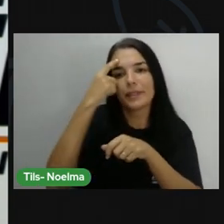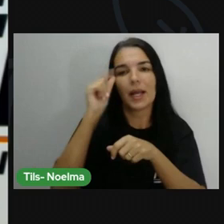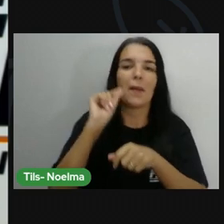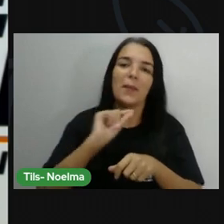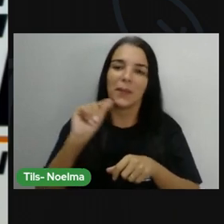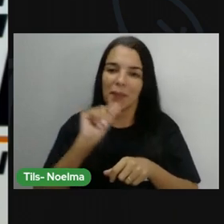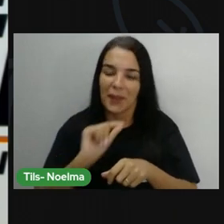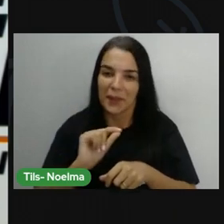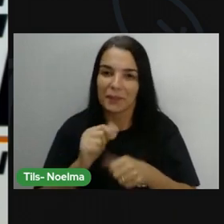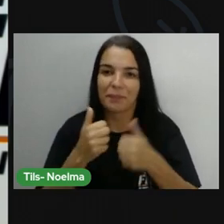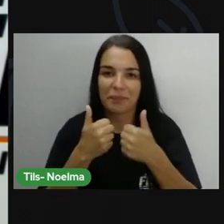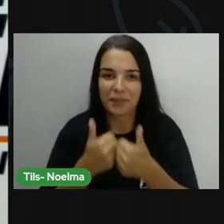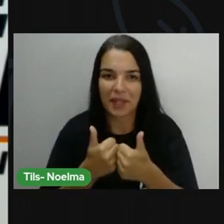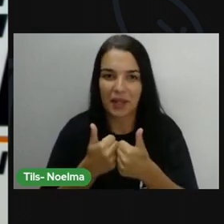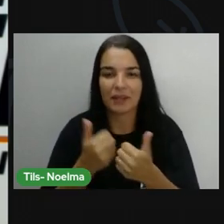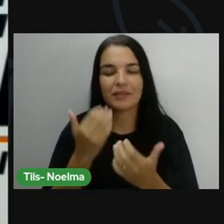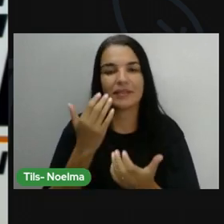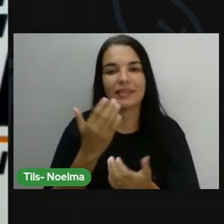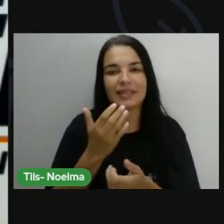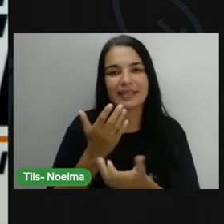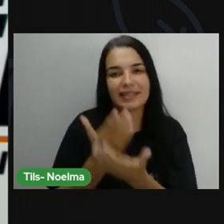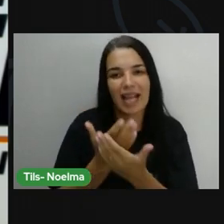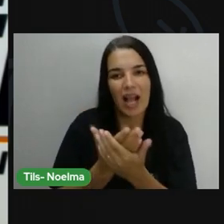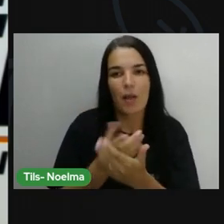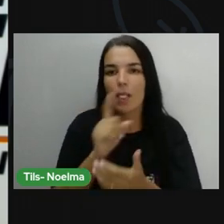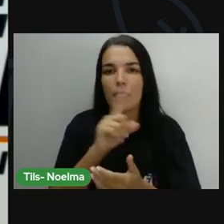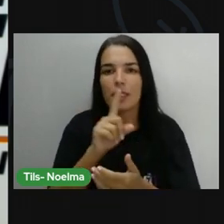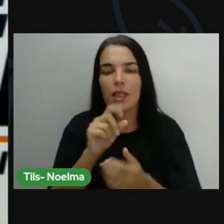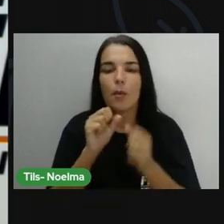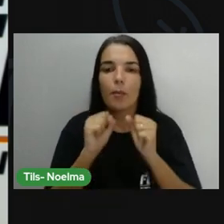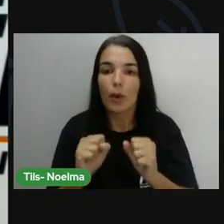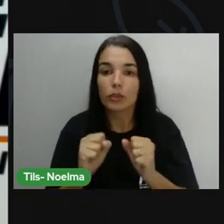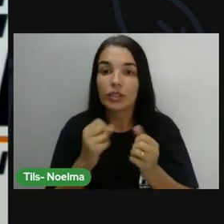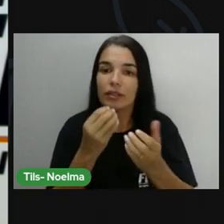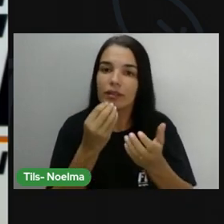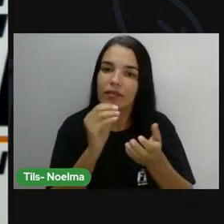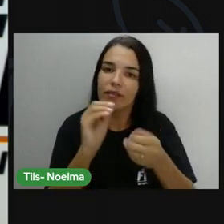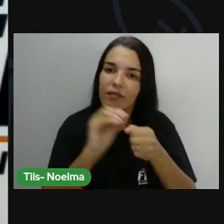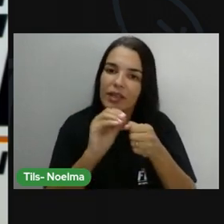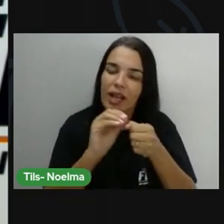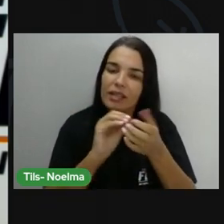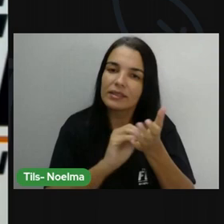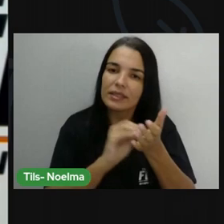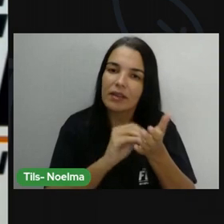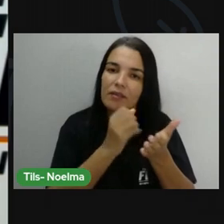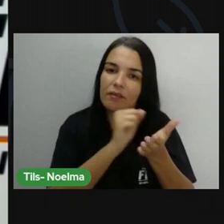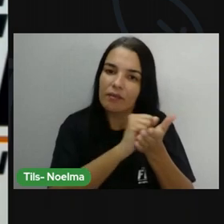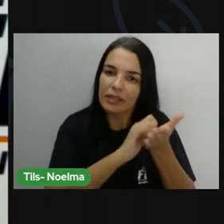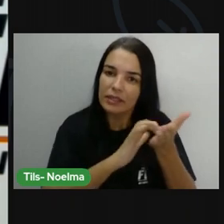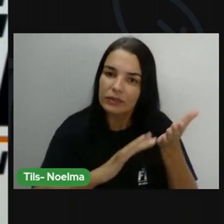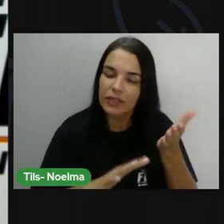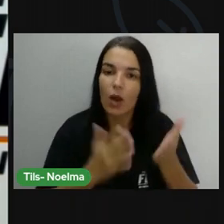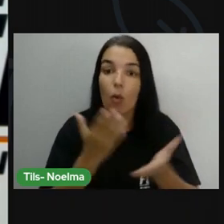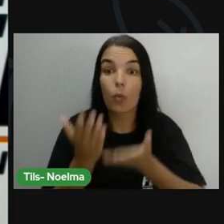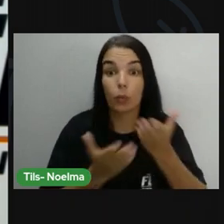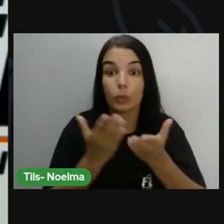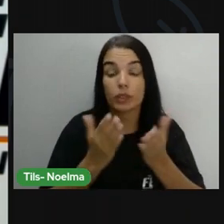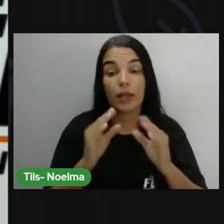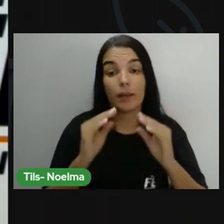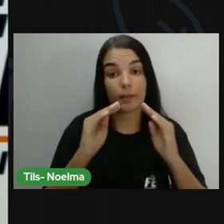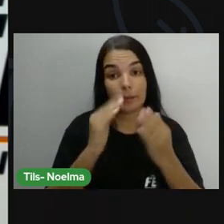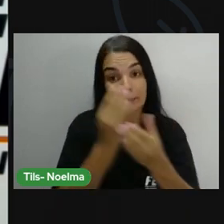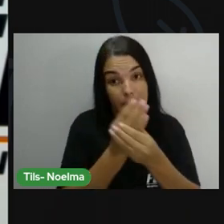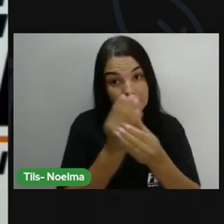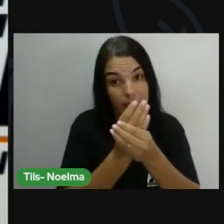pensando aí sobre as nossas aulas. Não deixem de fazer as atividades de vocês, cuidem desse material e